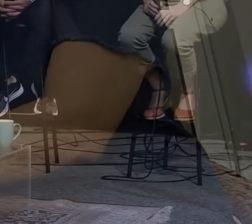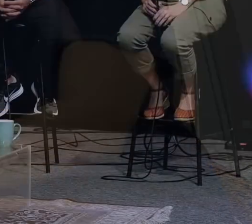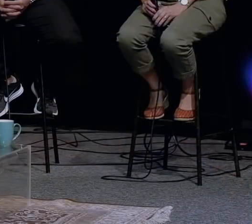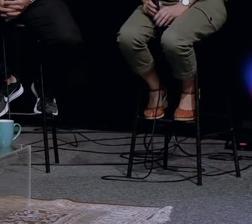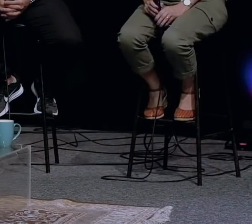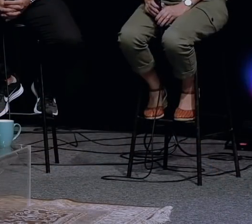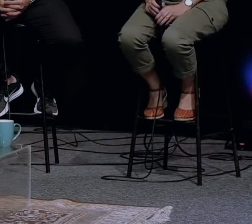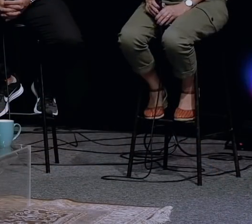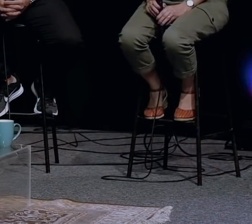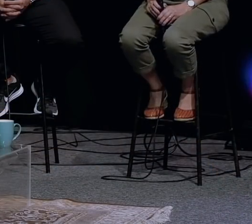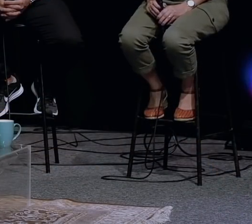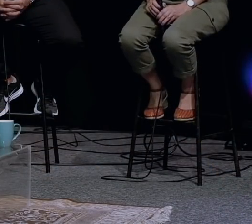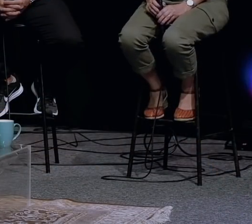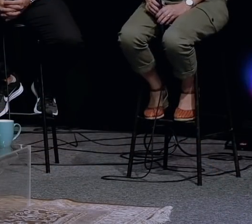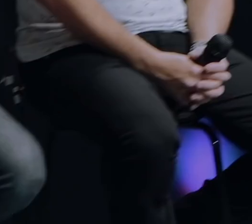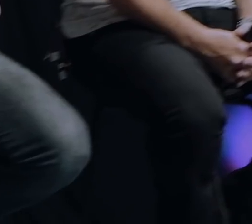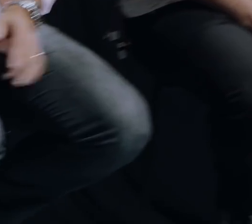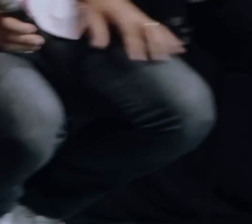Amém.